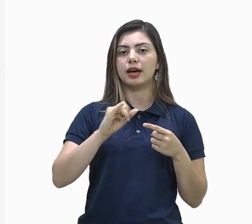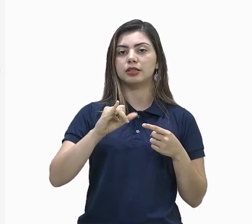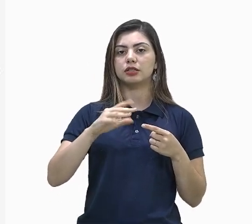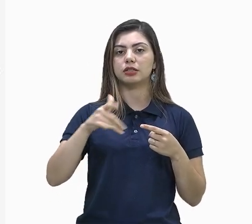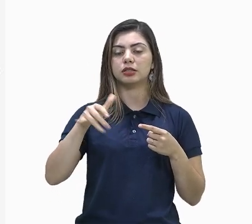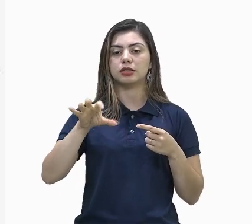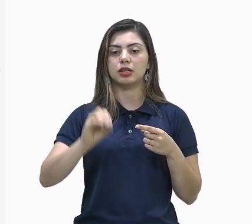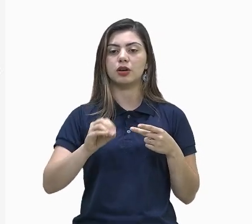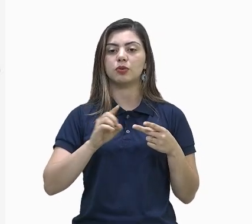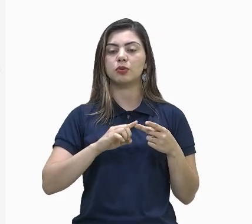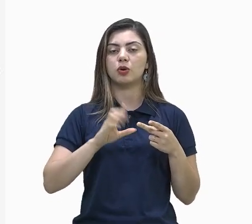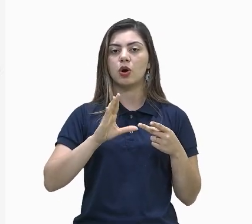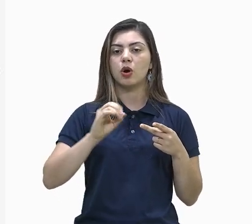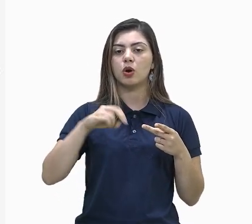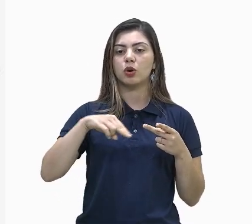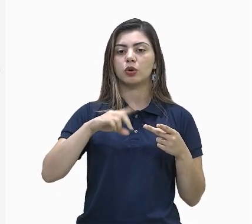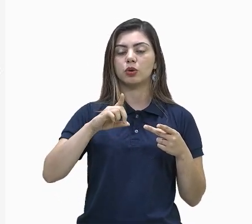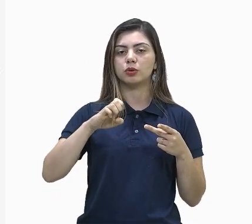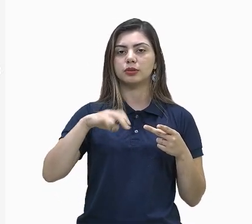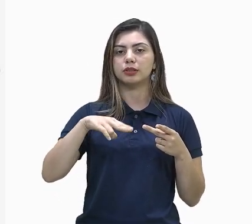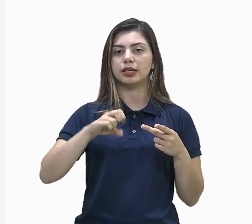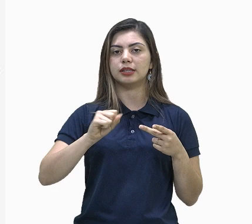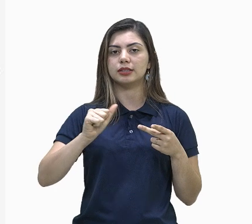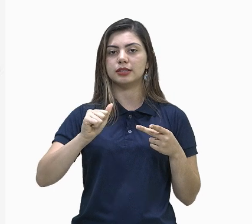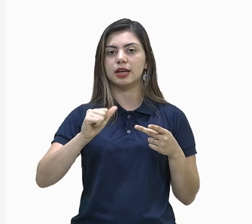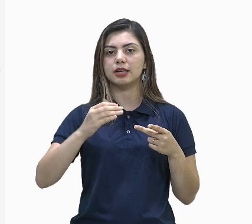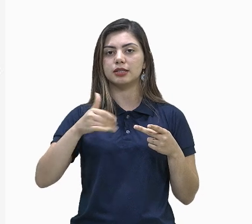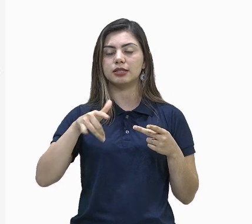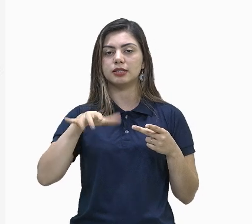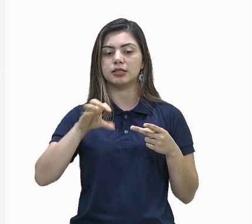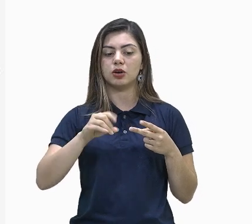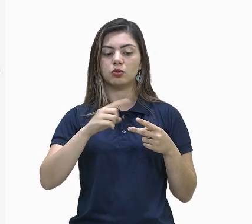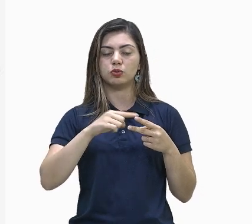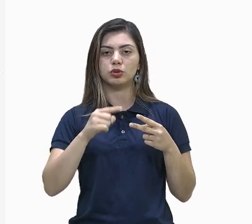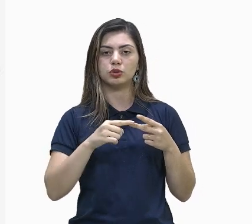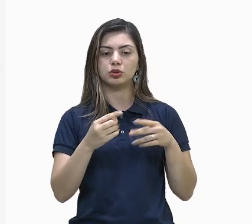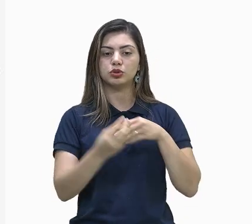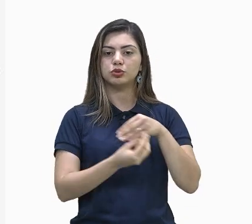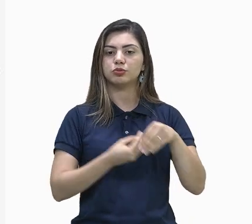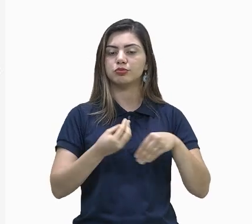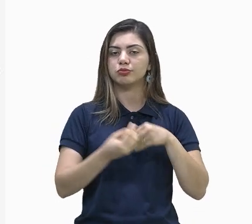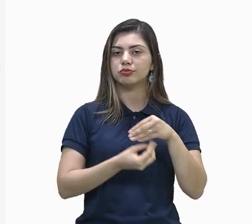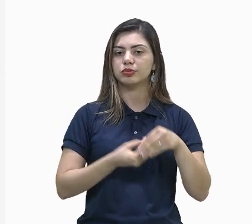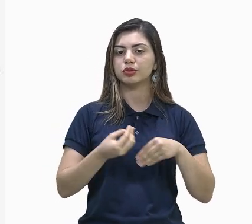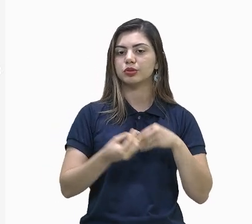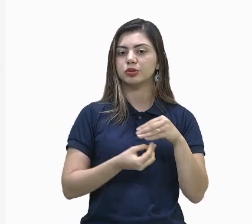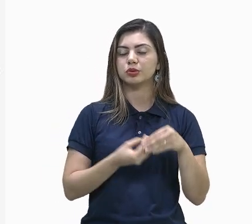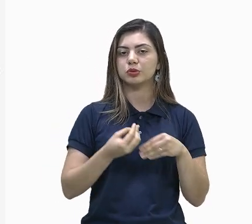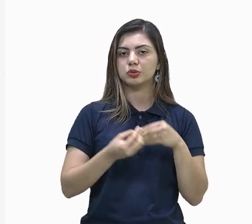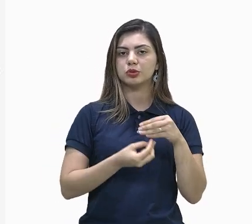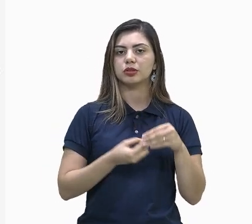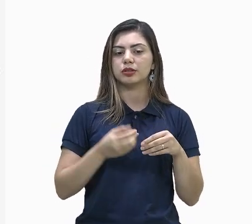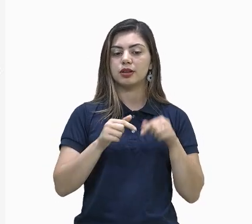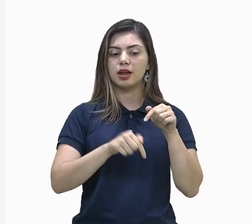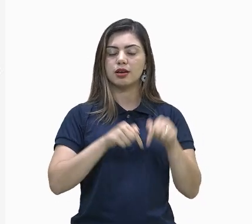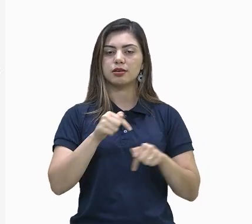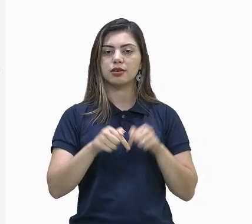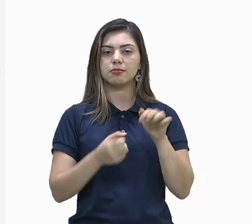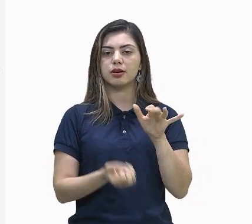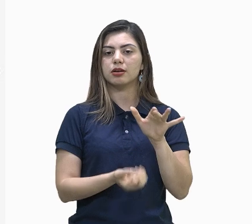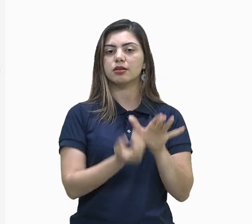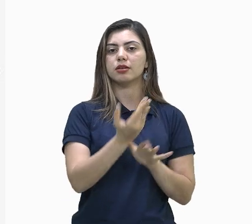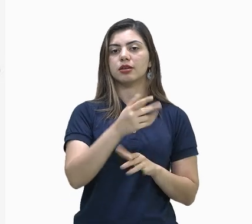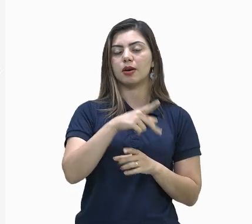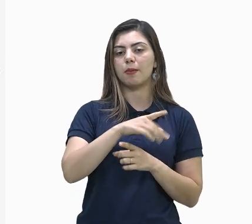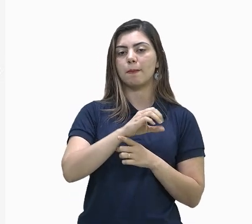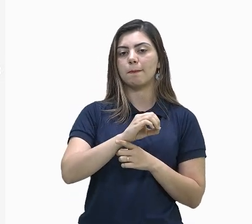outra reação de condensação. Então, esses dois tipos de reações combinados entre si, eles formam